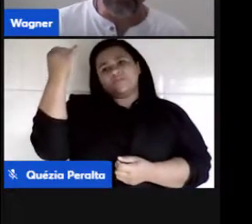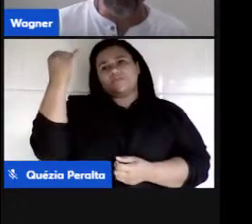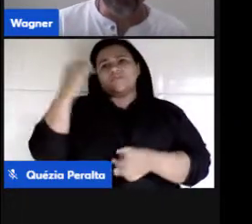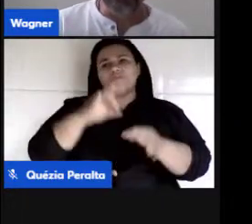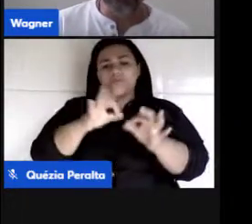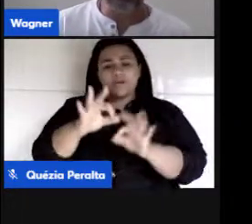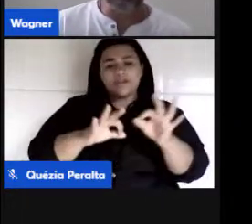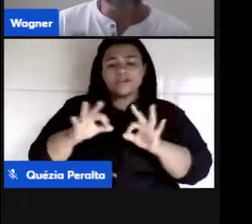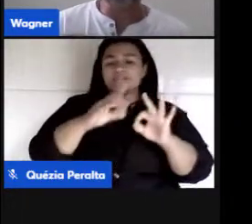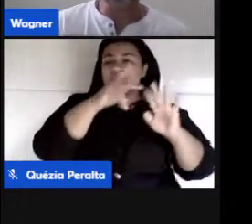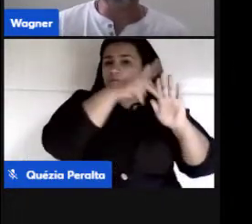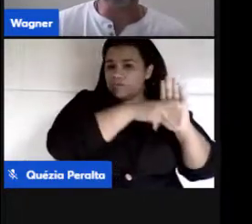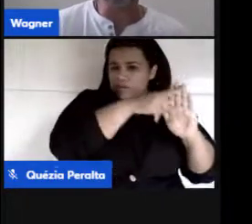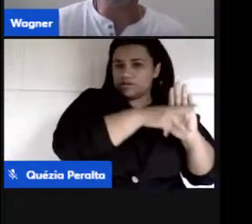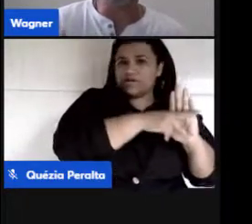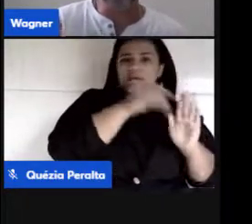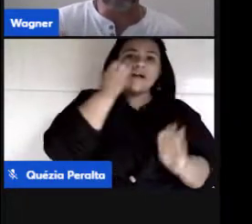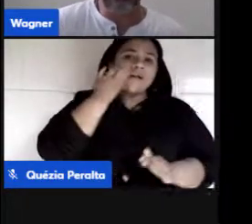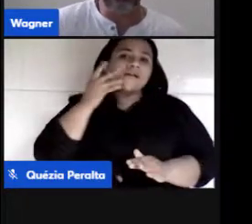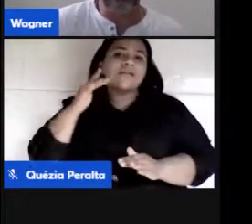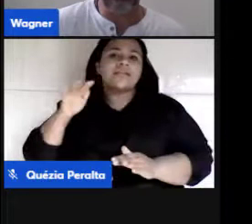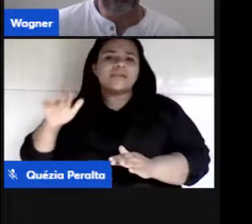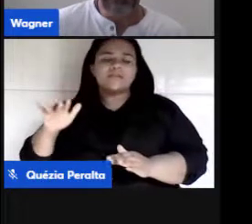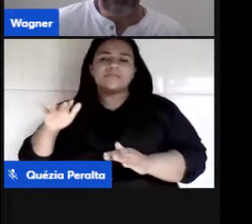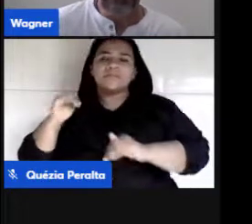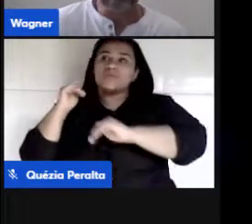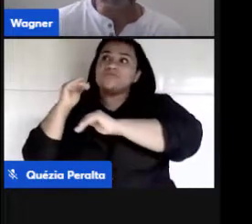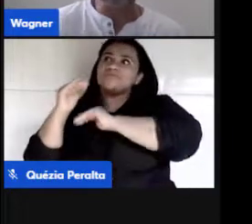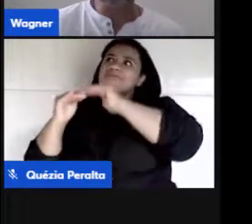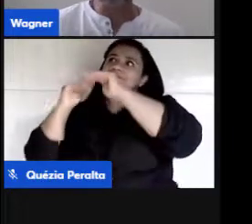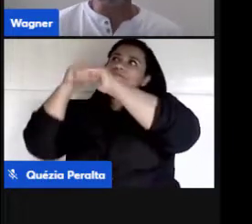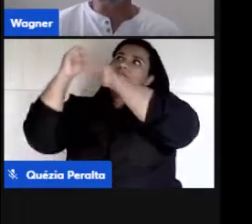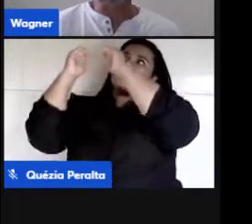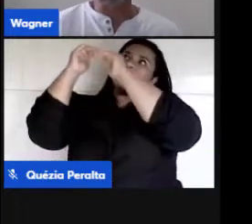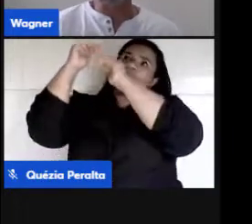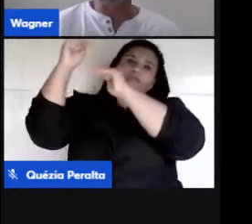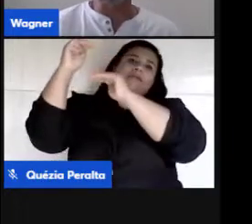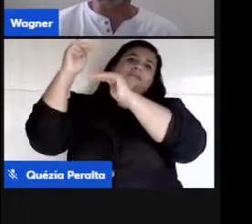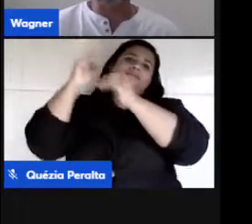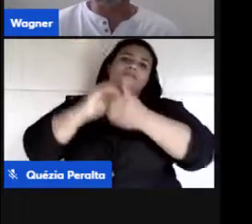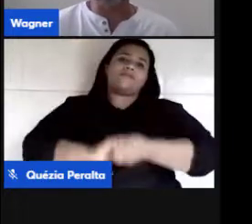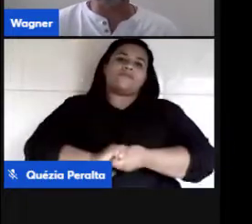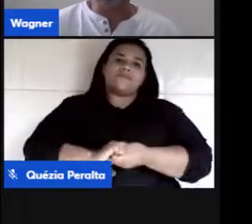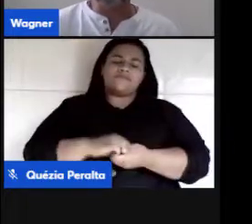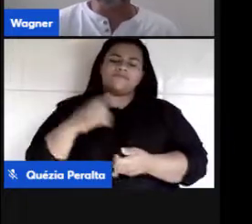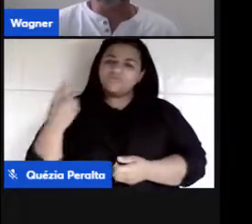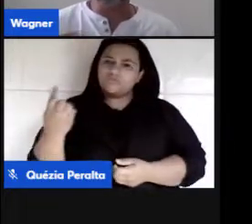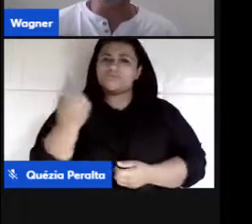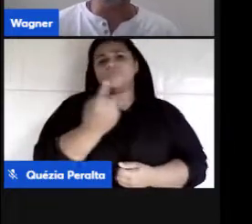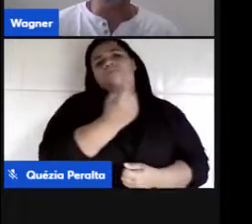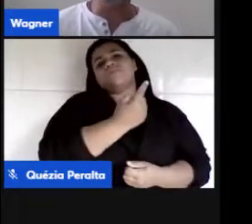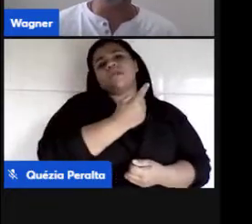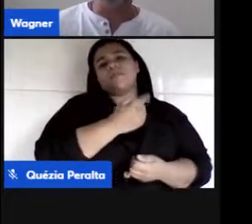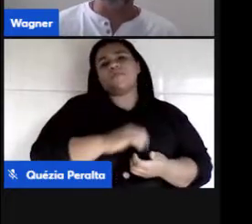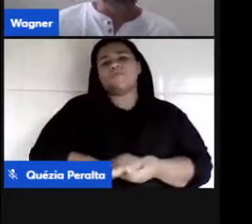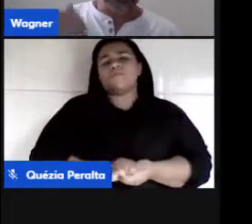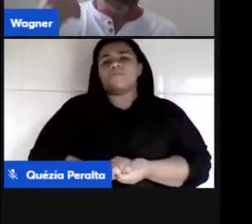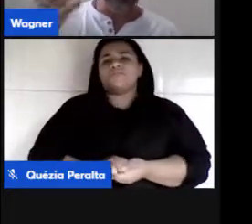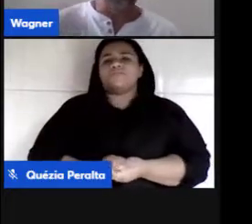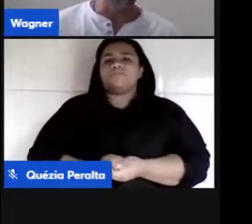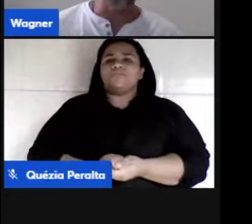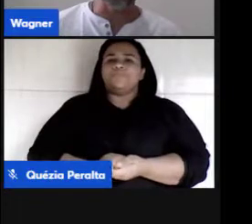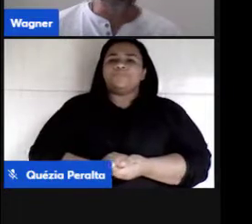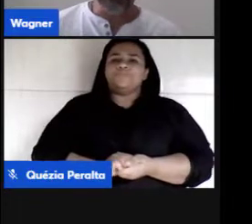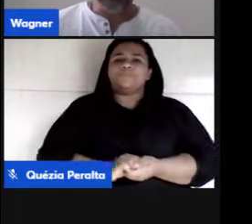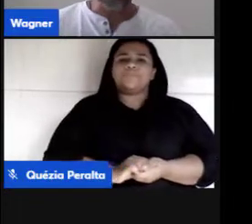organizar o seu planejamento, a criança possa atingir nesse momento, de maneira individualizada, a sua construção individual, para